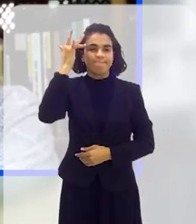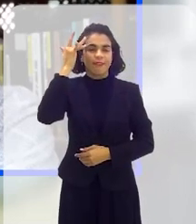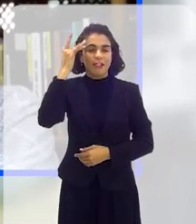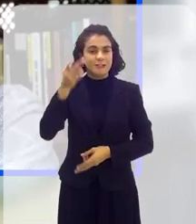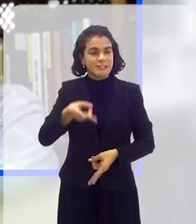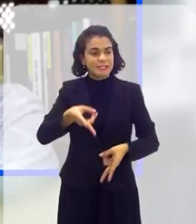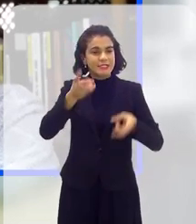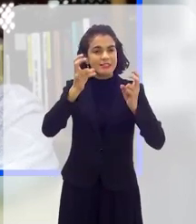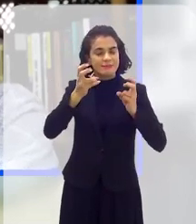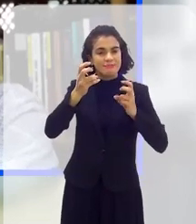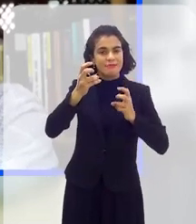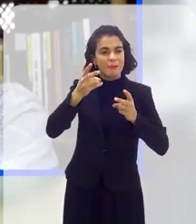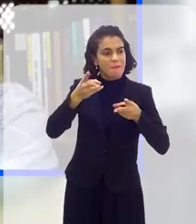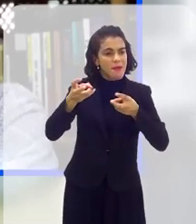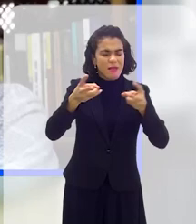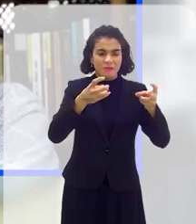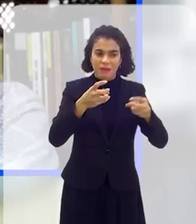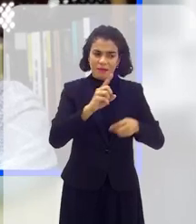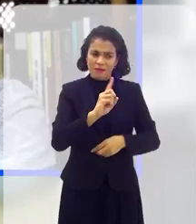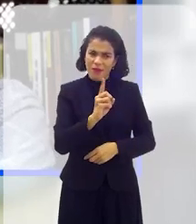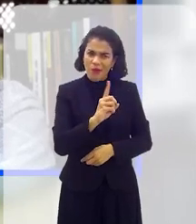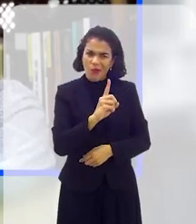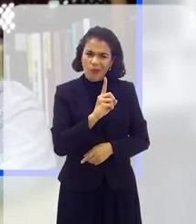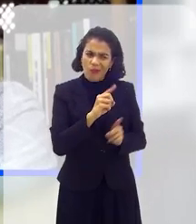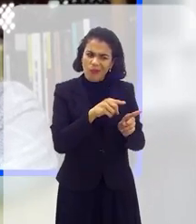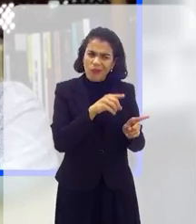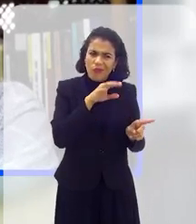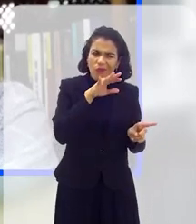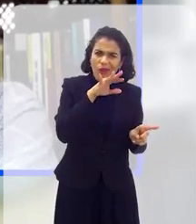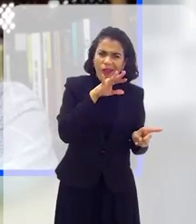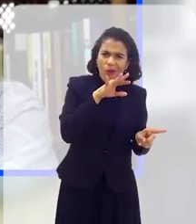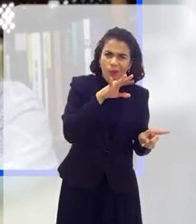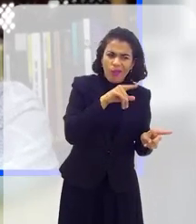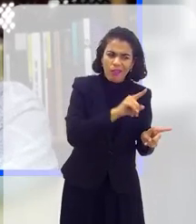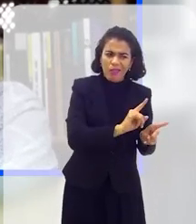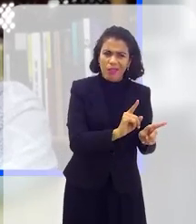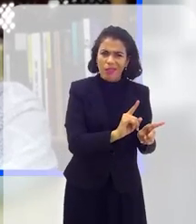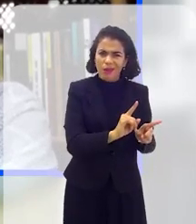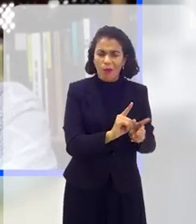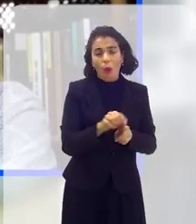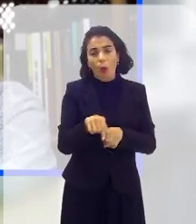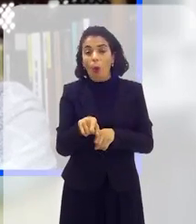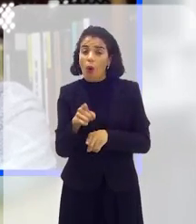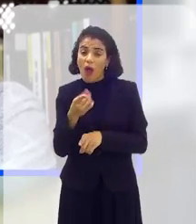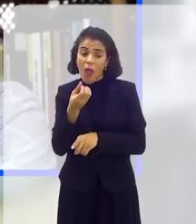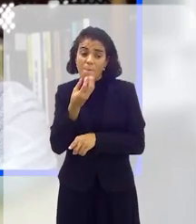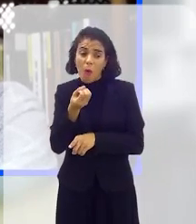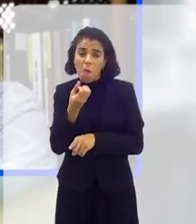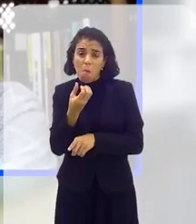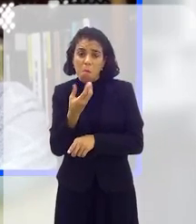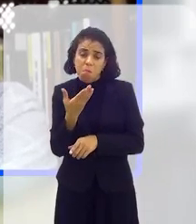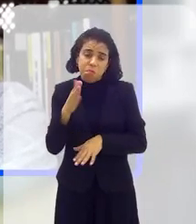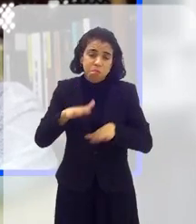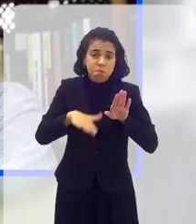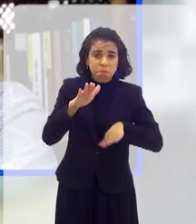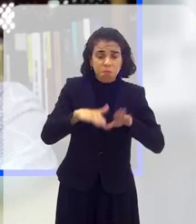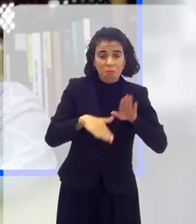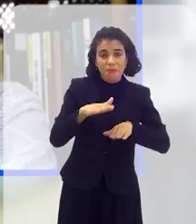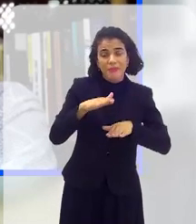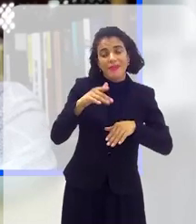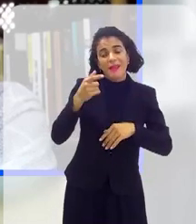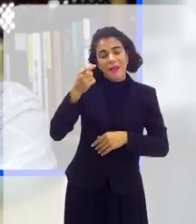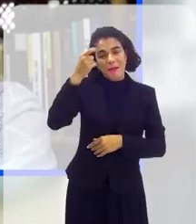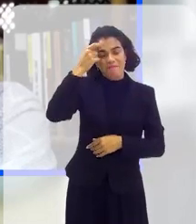mais amadurecidos, Claro, né? A sim. gente passa a perceber que não, aquilo ali não é bem assim, não é legal. Então, acho que isso faz parte